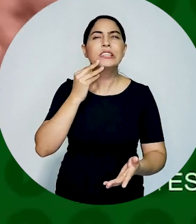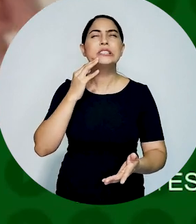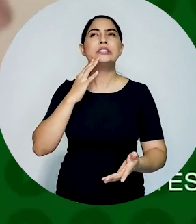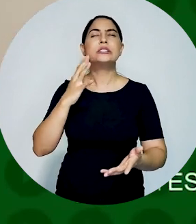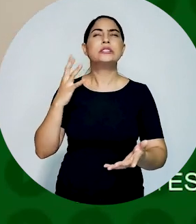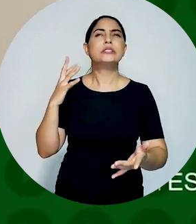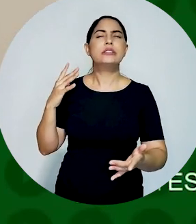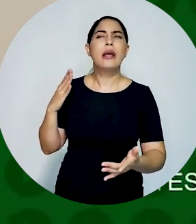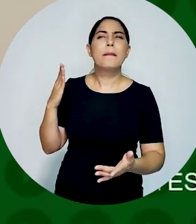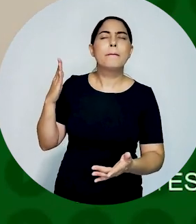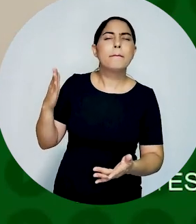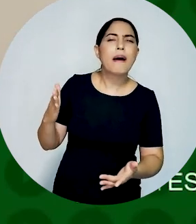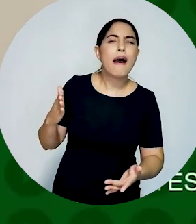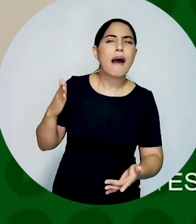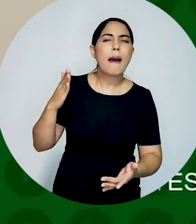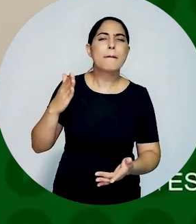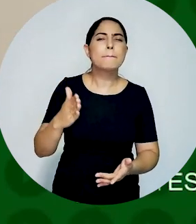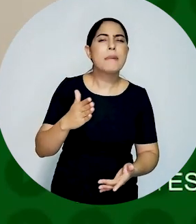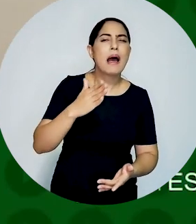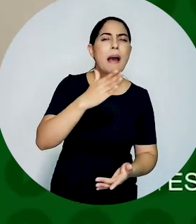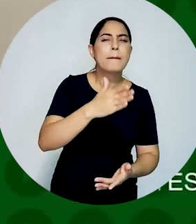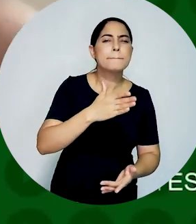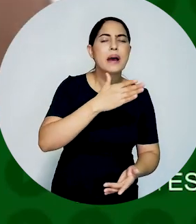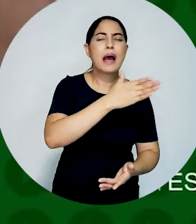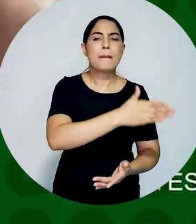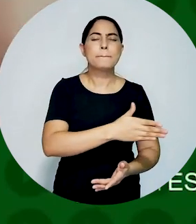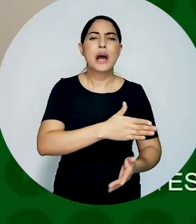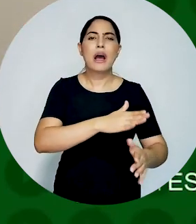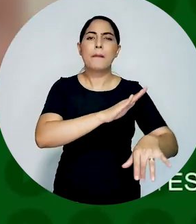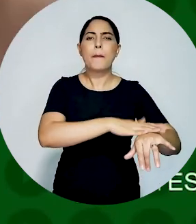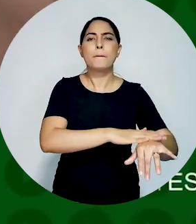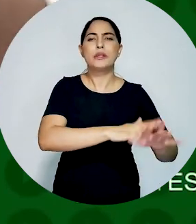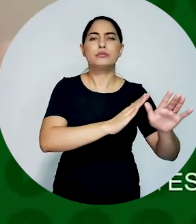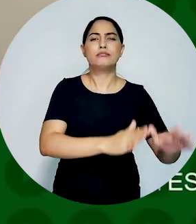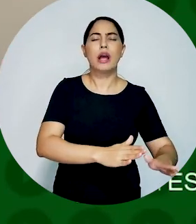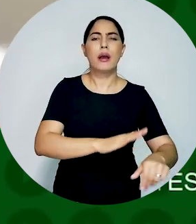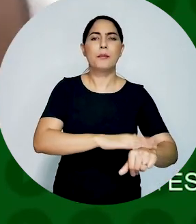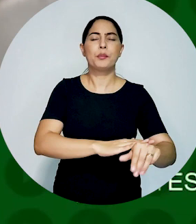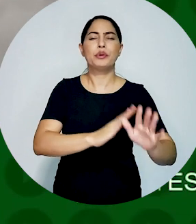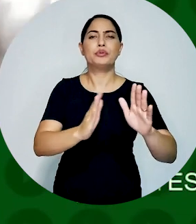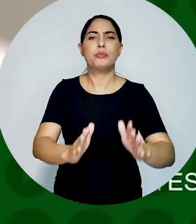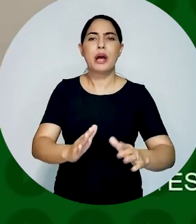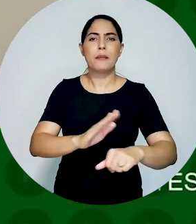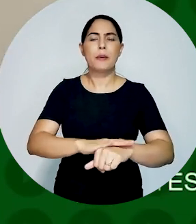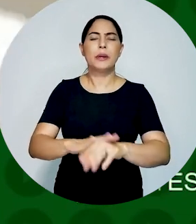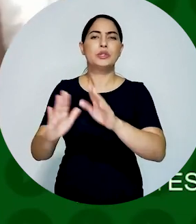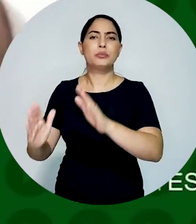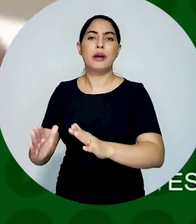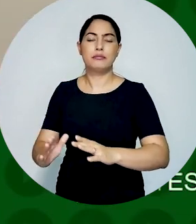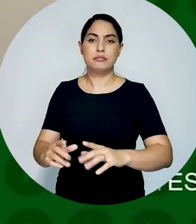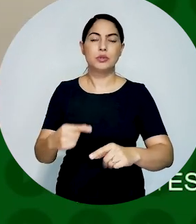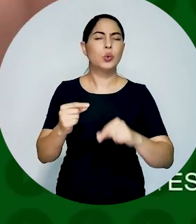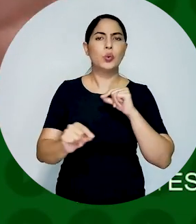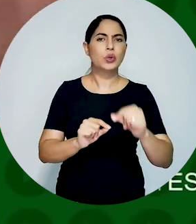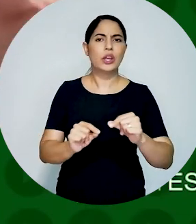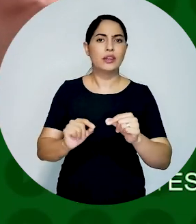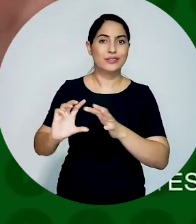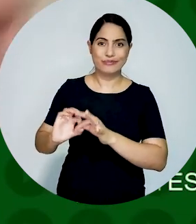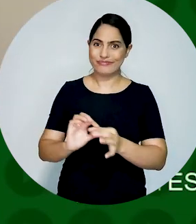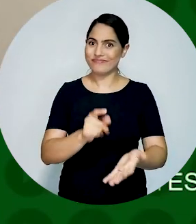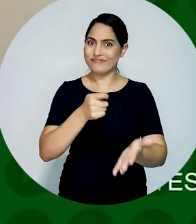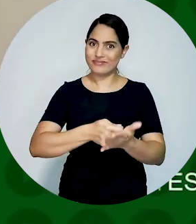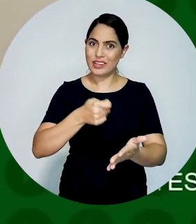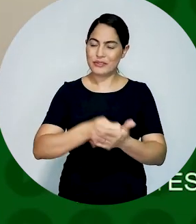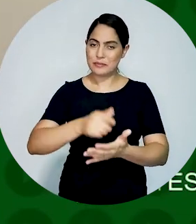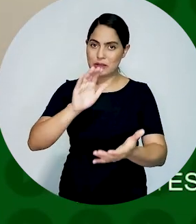vou tentar fazer um passeio, fazendo recortes verticais em determinados momentos